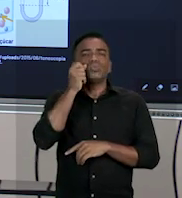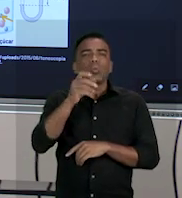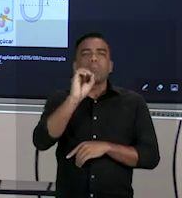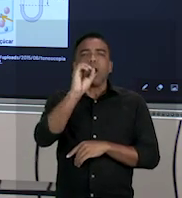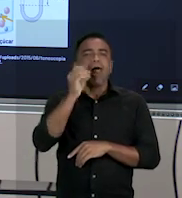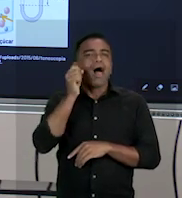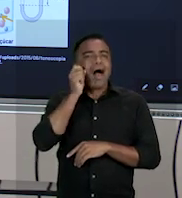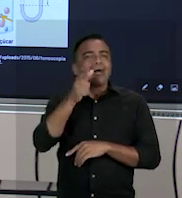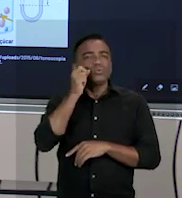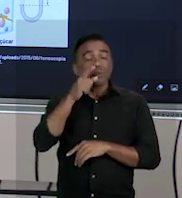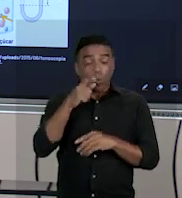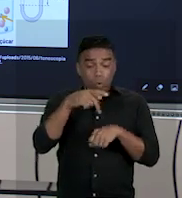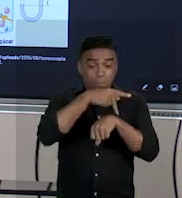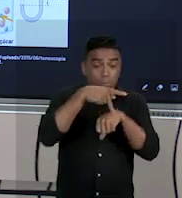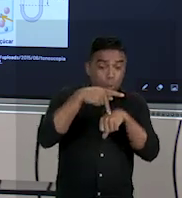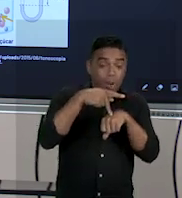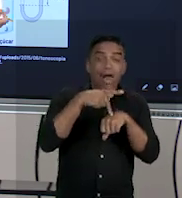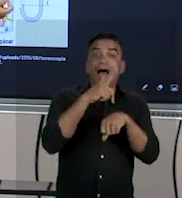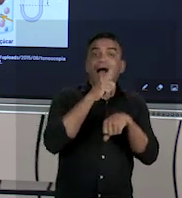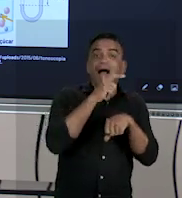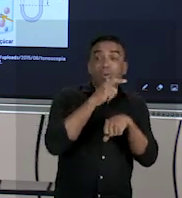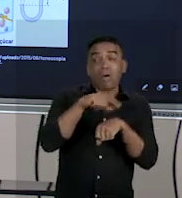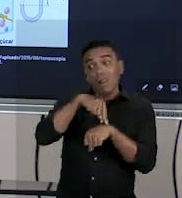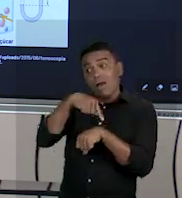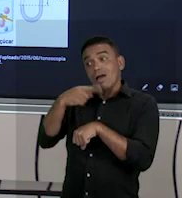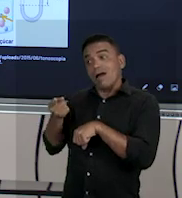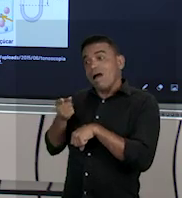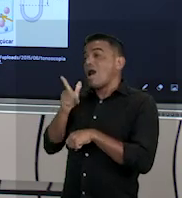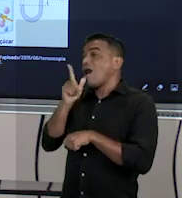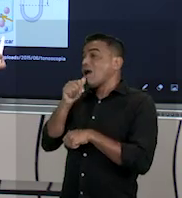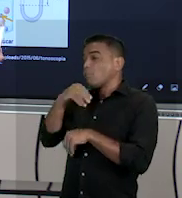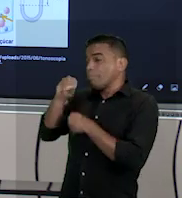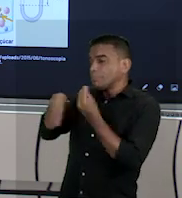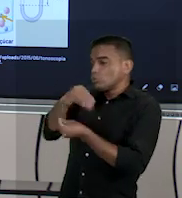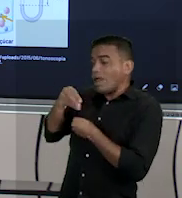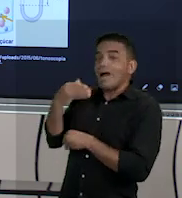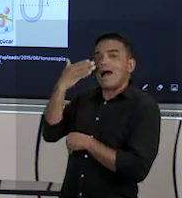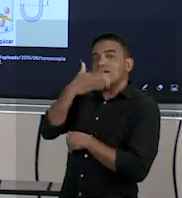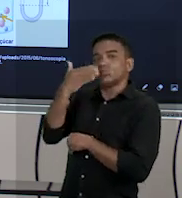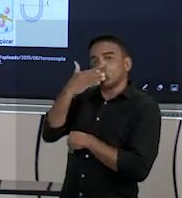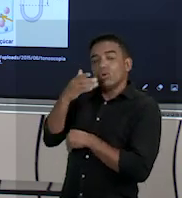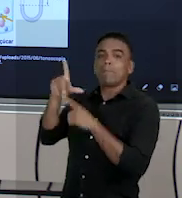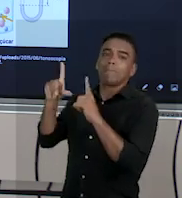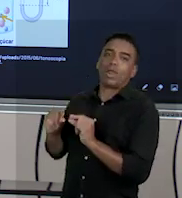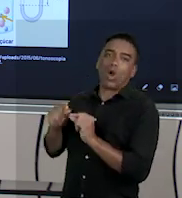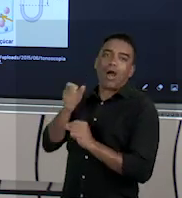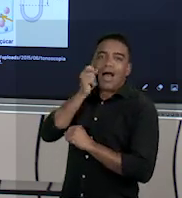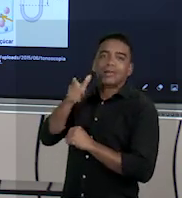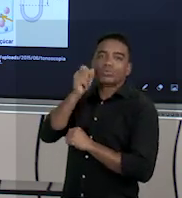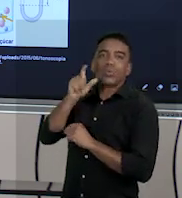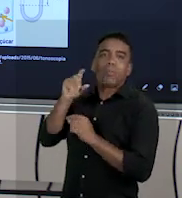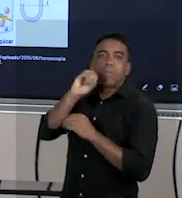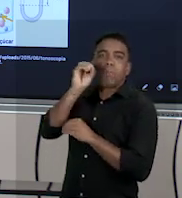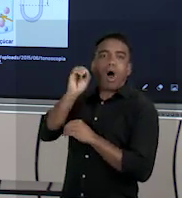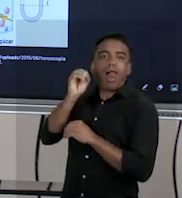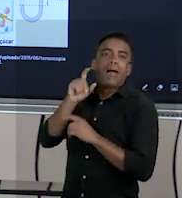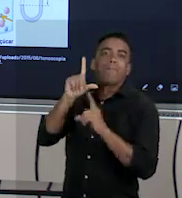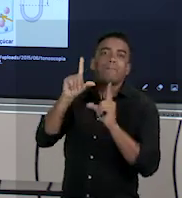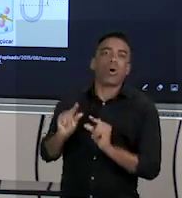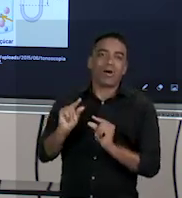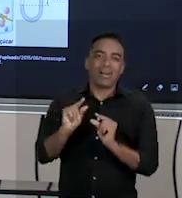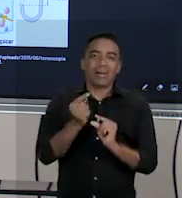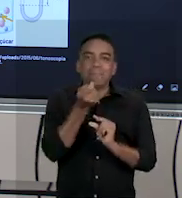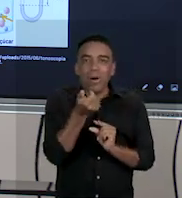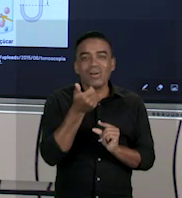água pura e a quantidade de bolinhas azuis, a água com açúcar, é menor. Por quê? Porque